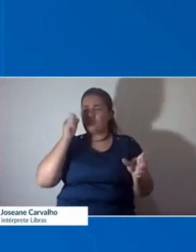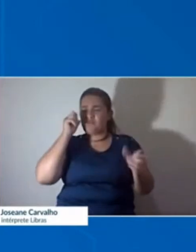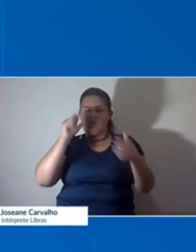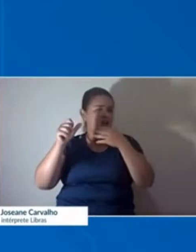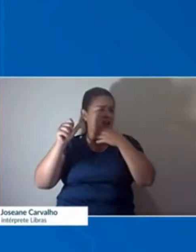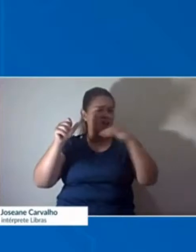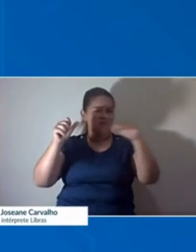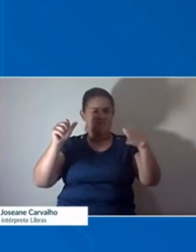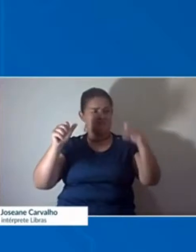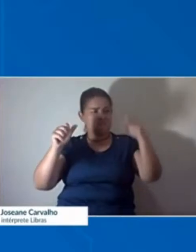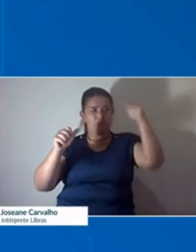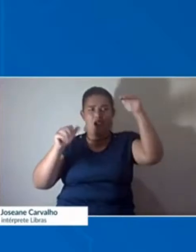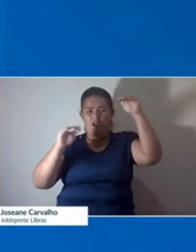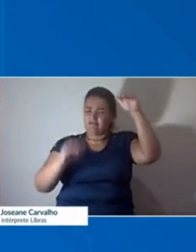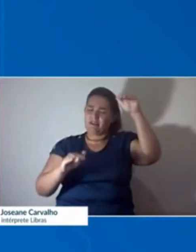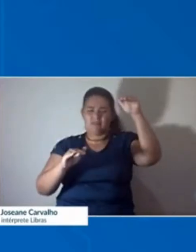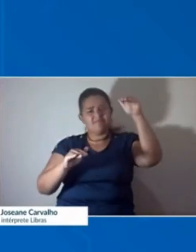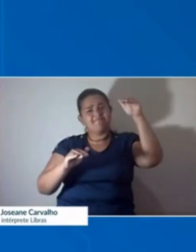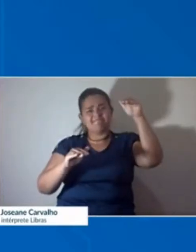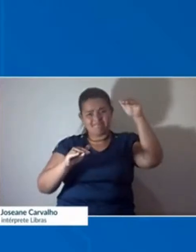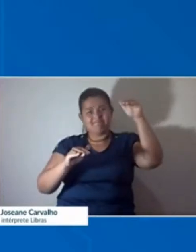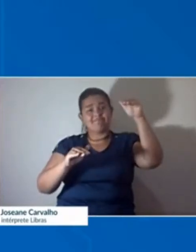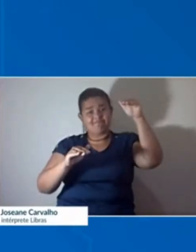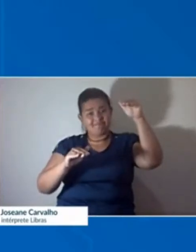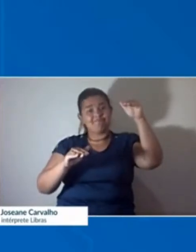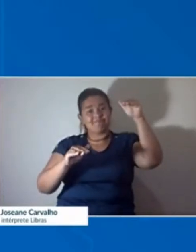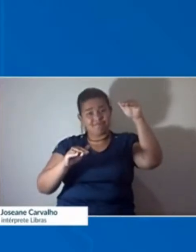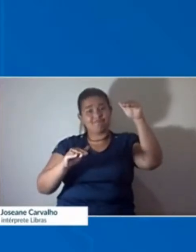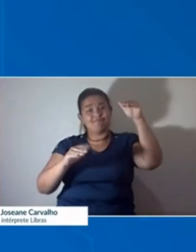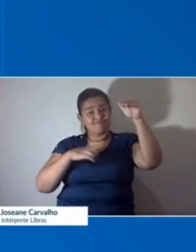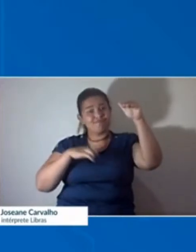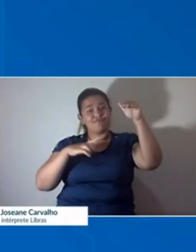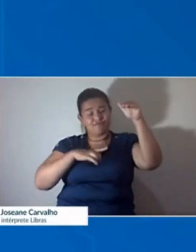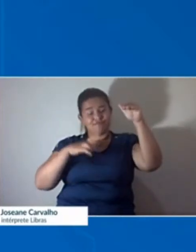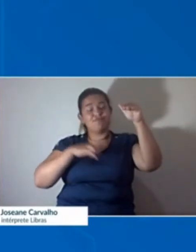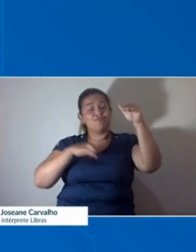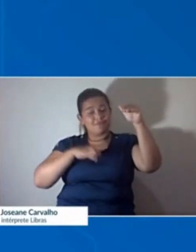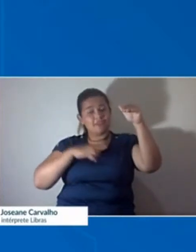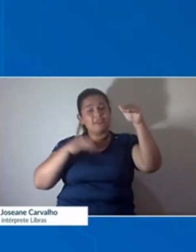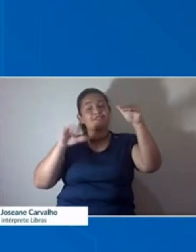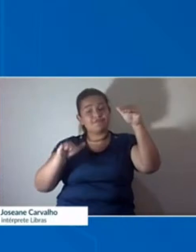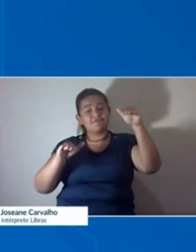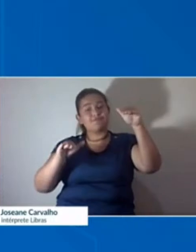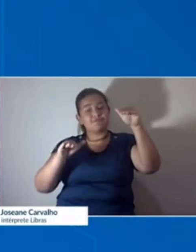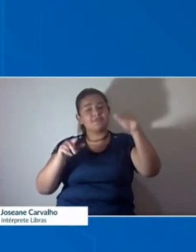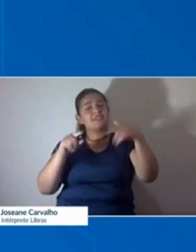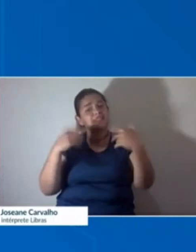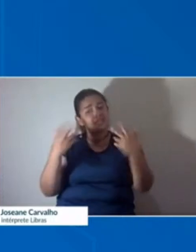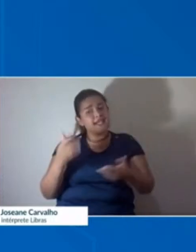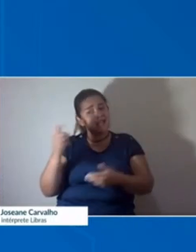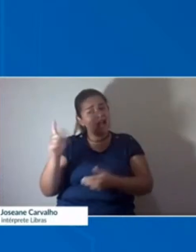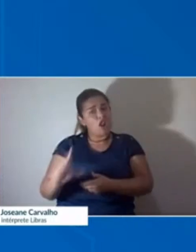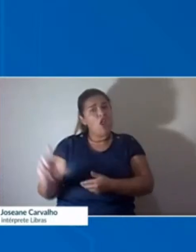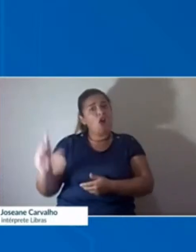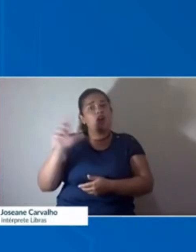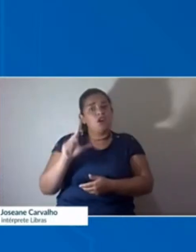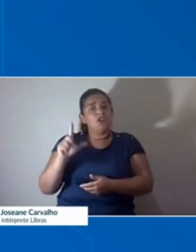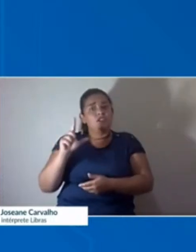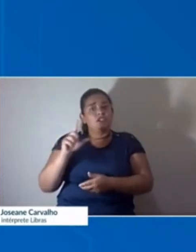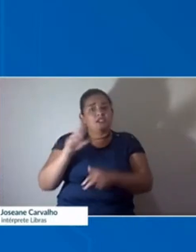gênero sobre outros, não é? E essa lógica binária